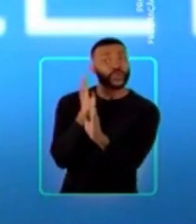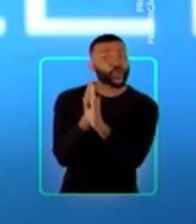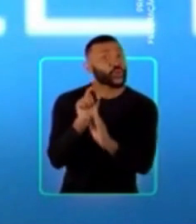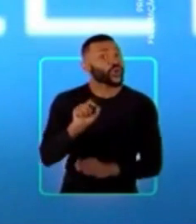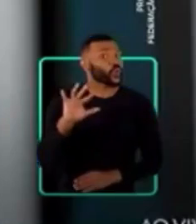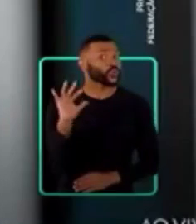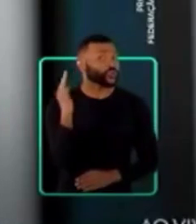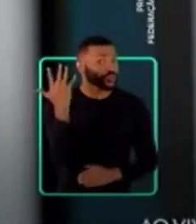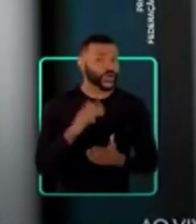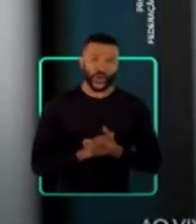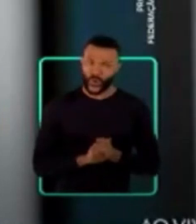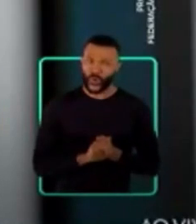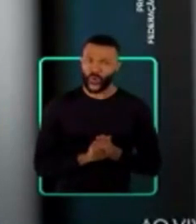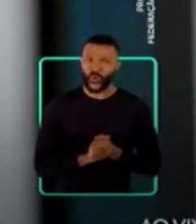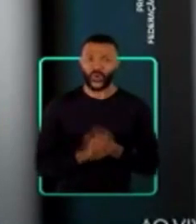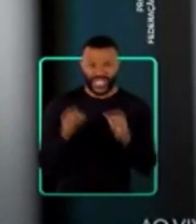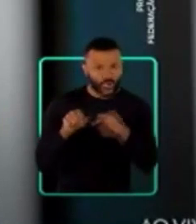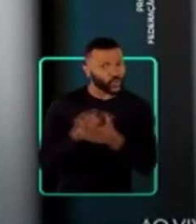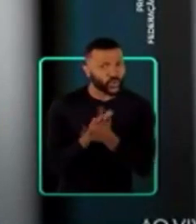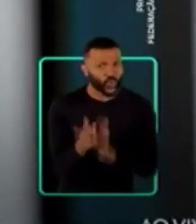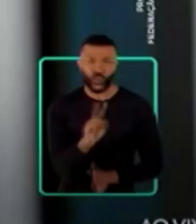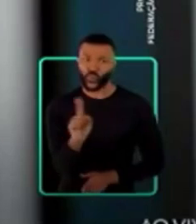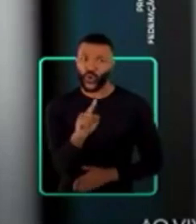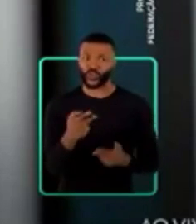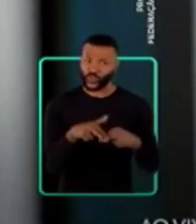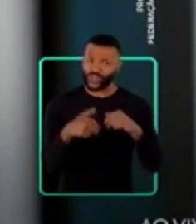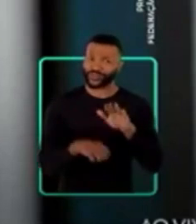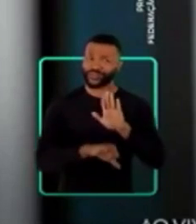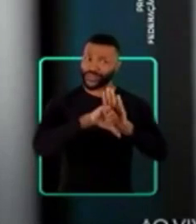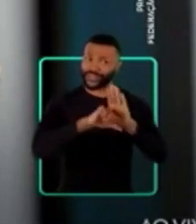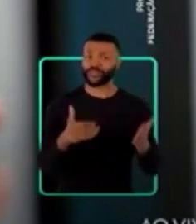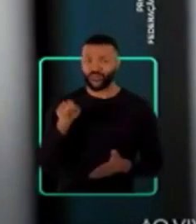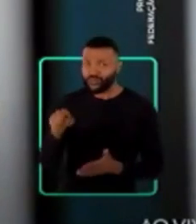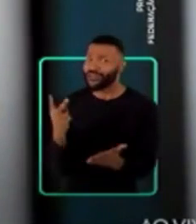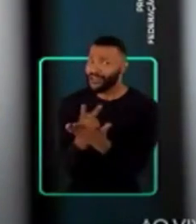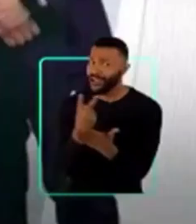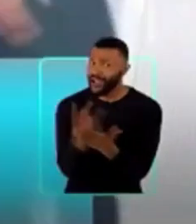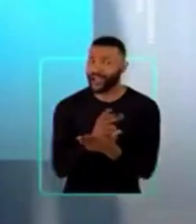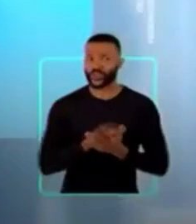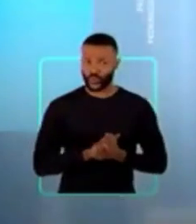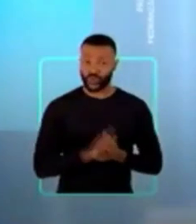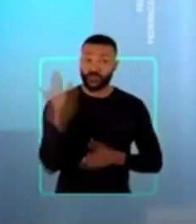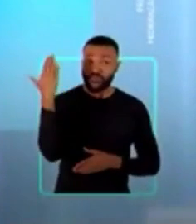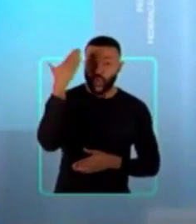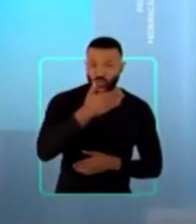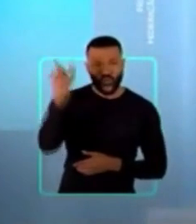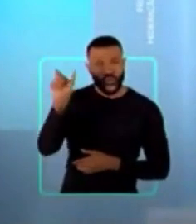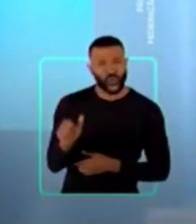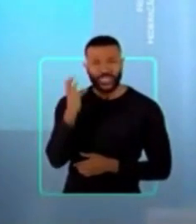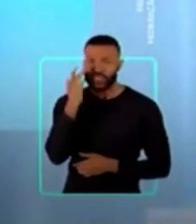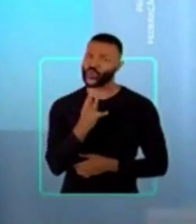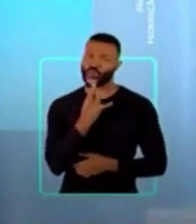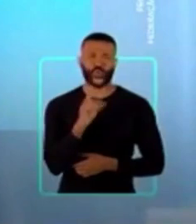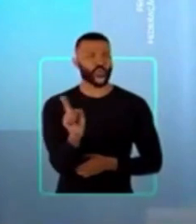o que aconteceu. Você não destrói material de uma cena de crime. Você está errado. E provou que o adversário